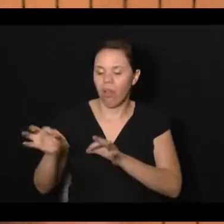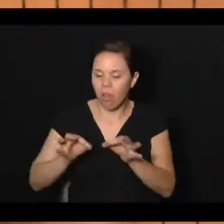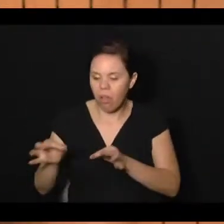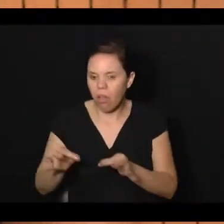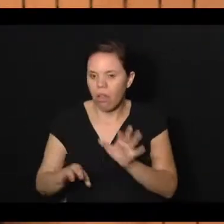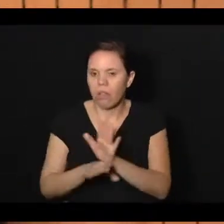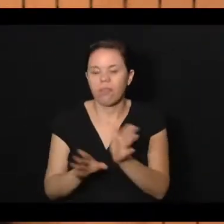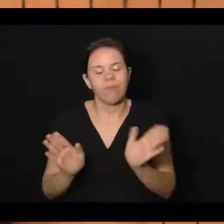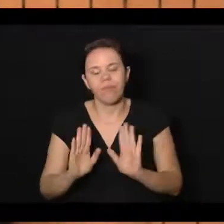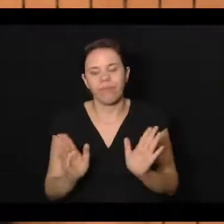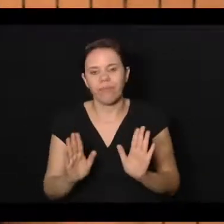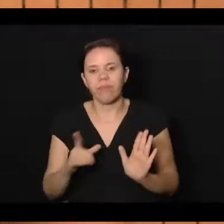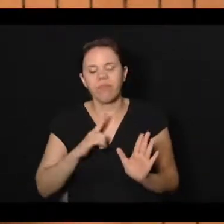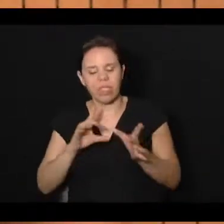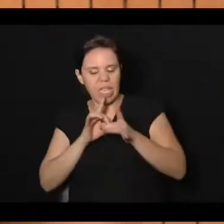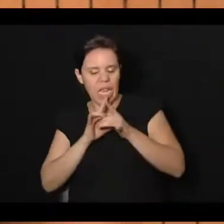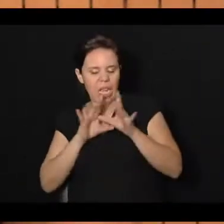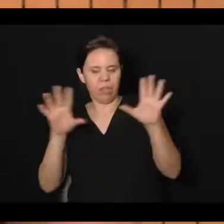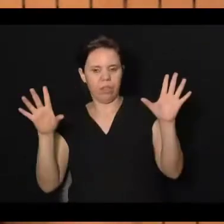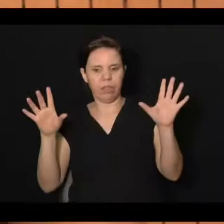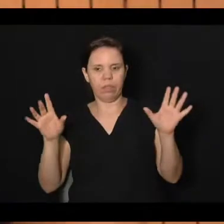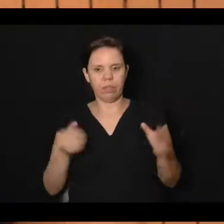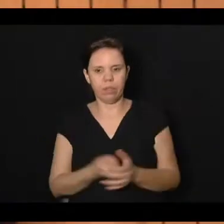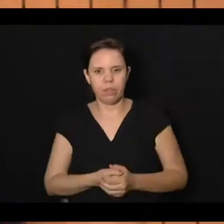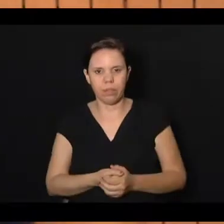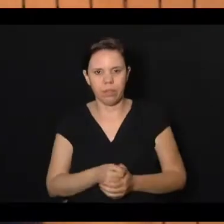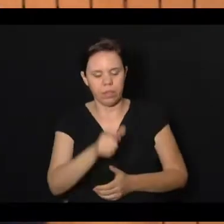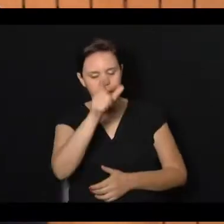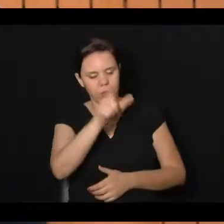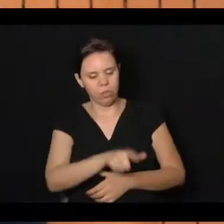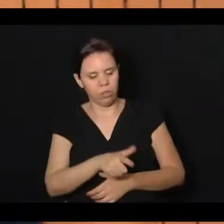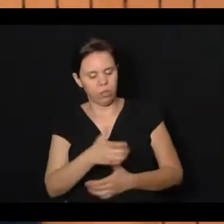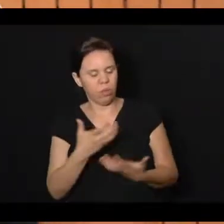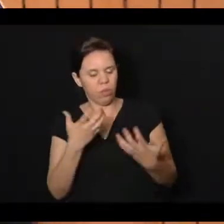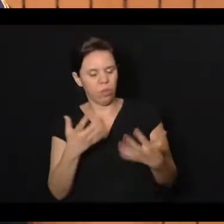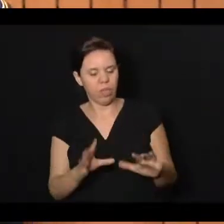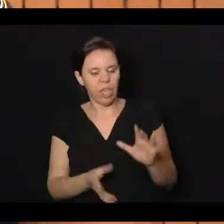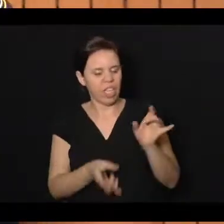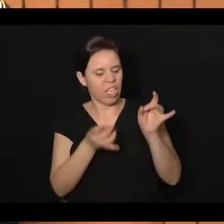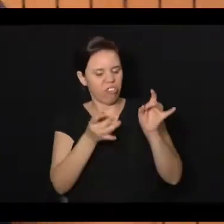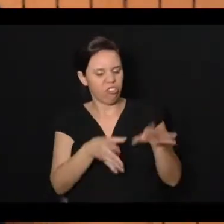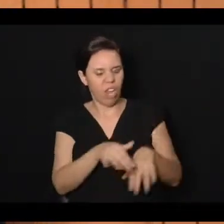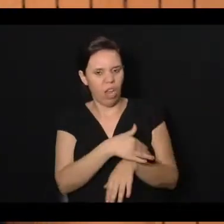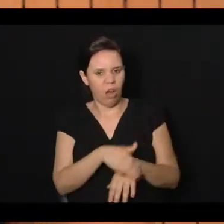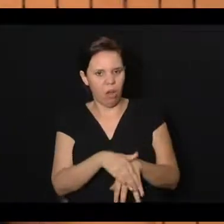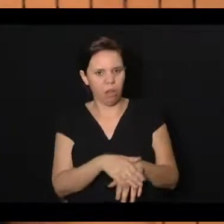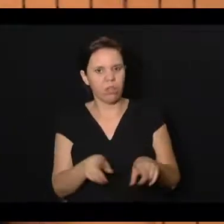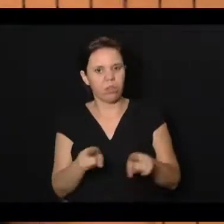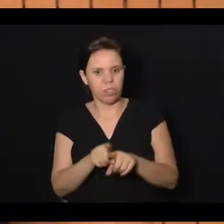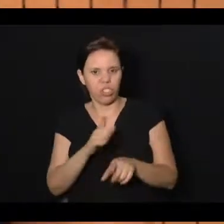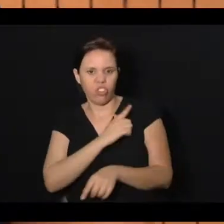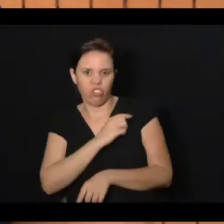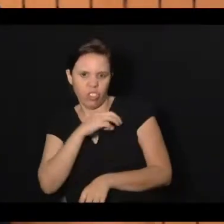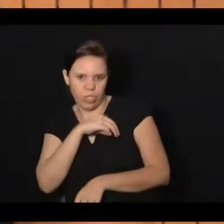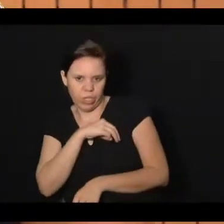liberdade ela acaba aprendendo a pessoas em situação de rua não consegue se libertar tanto a guarda municipal como os